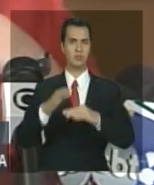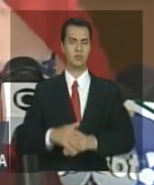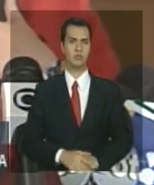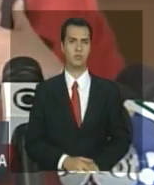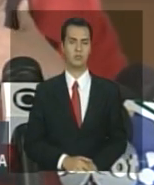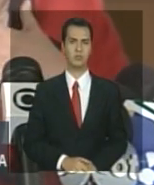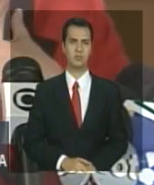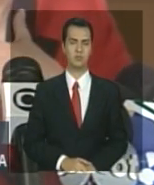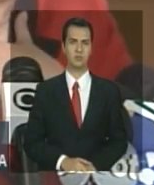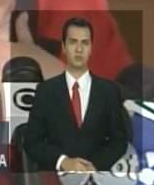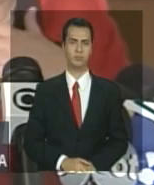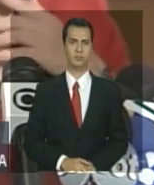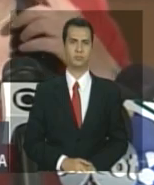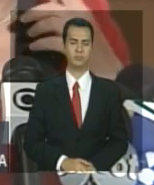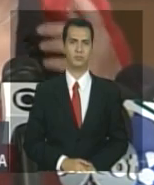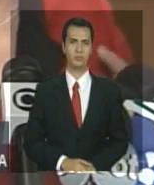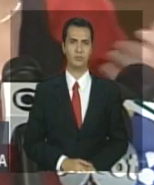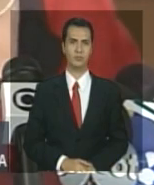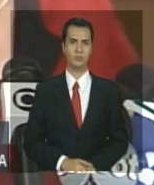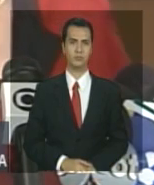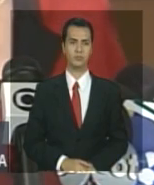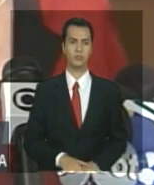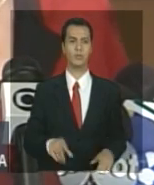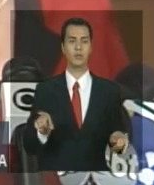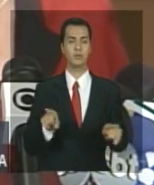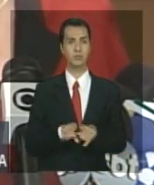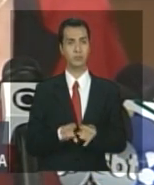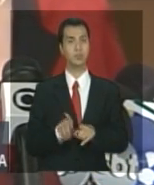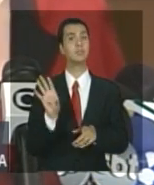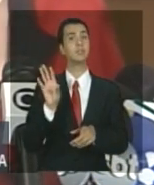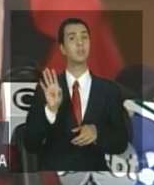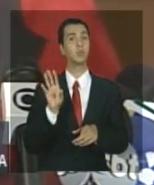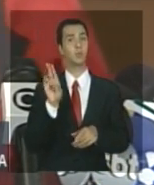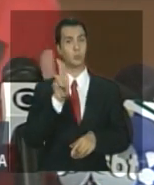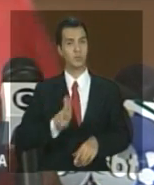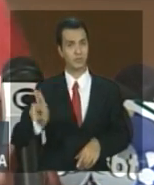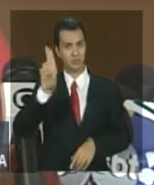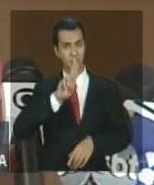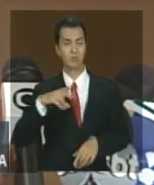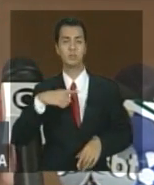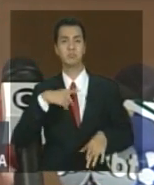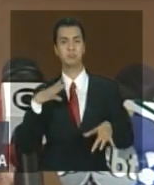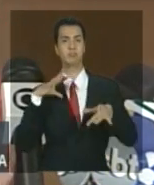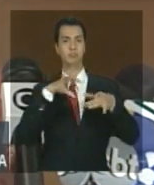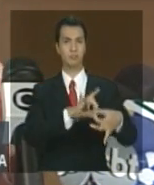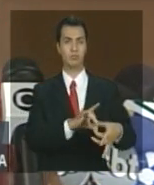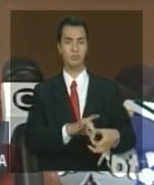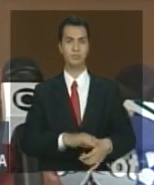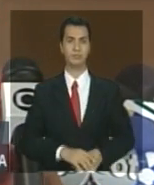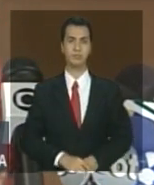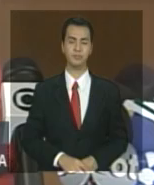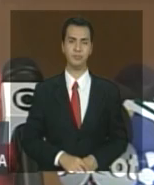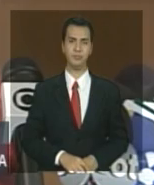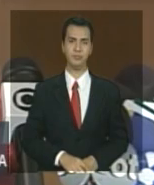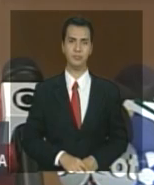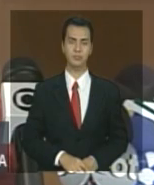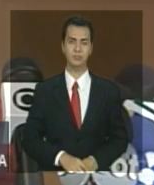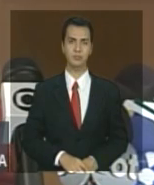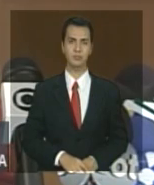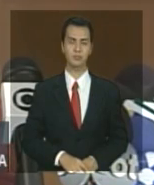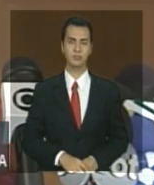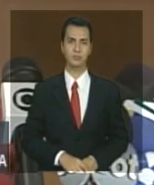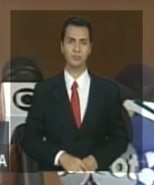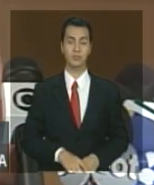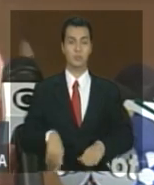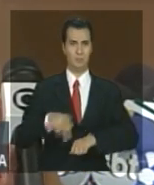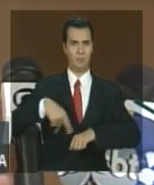tecnológico. Isso se passa também entre instituições universitárias. Uma relação entre países, principalmente um